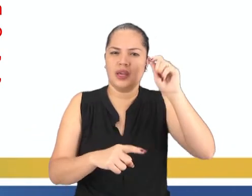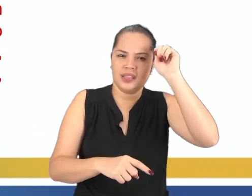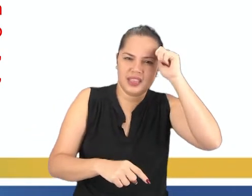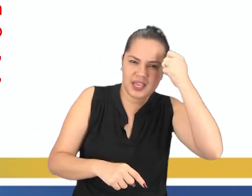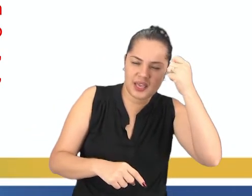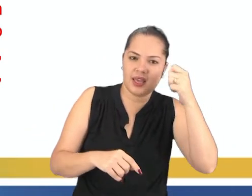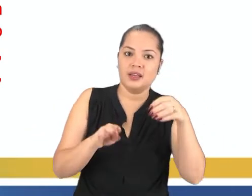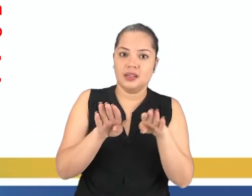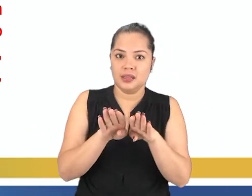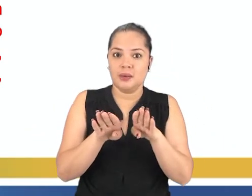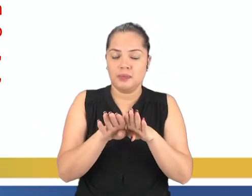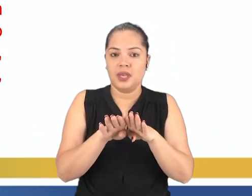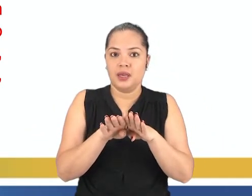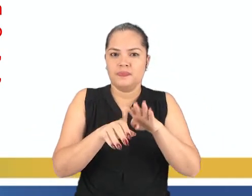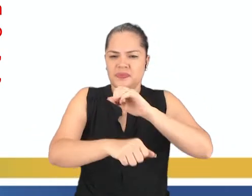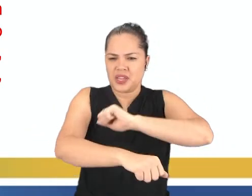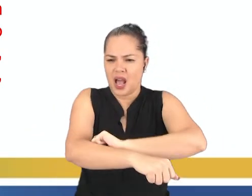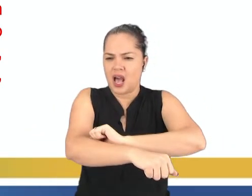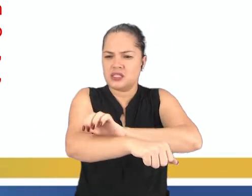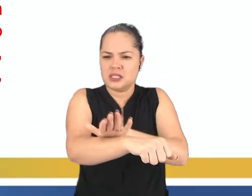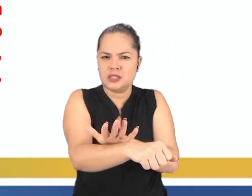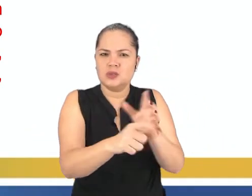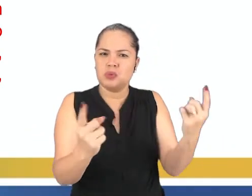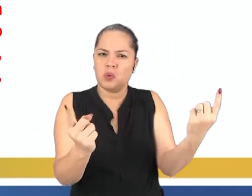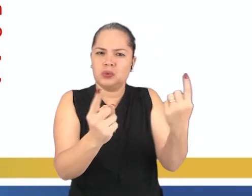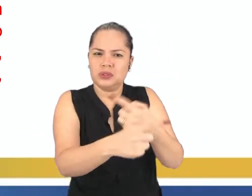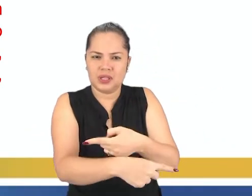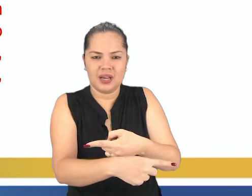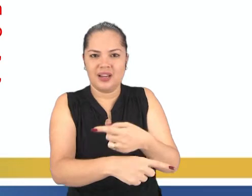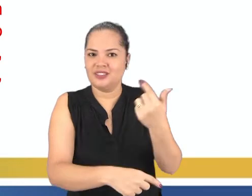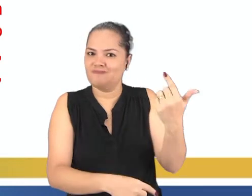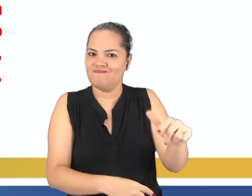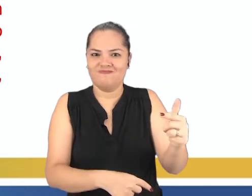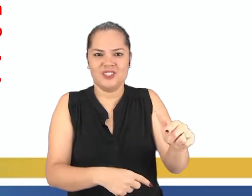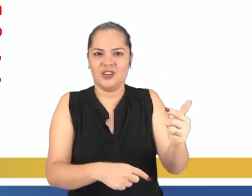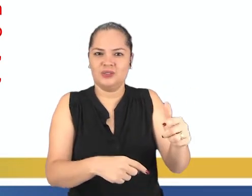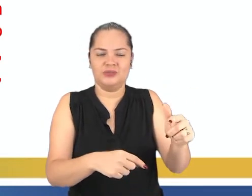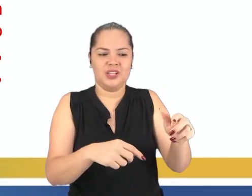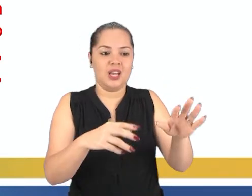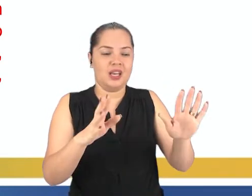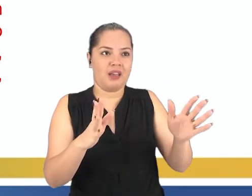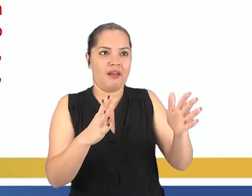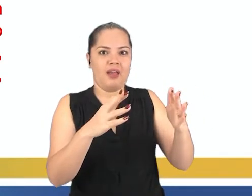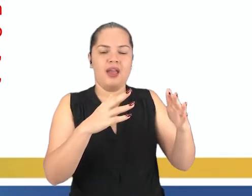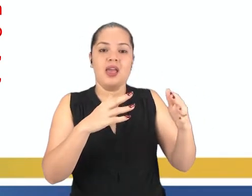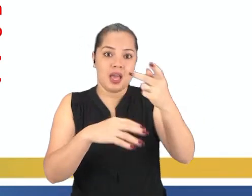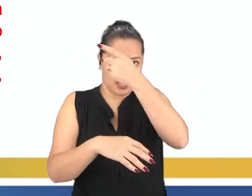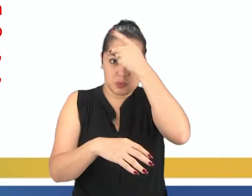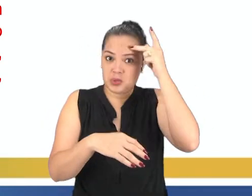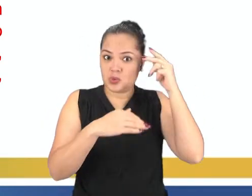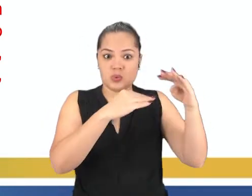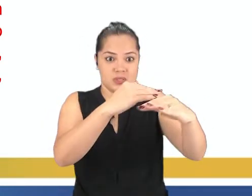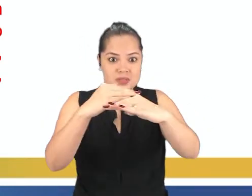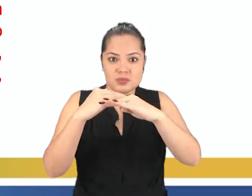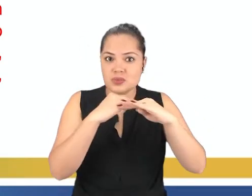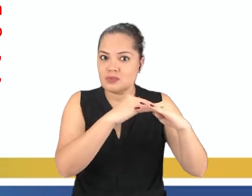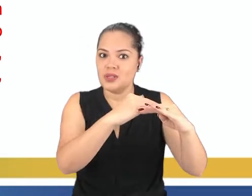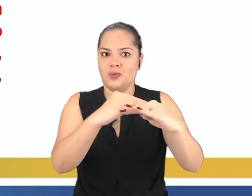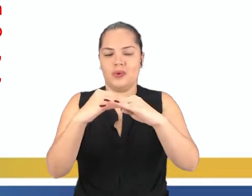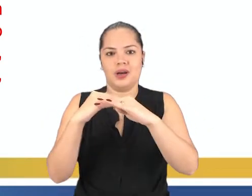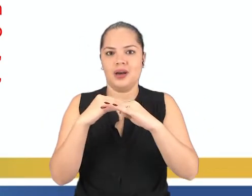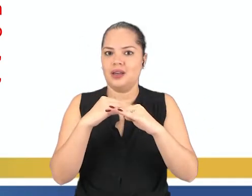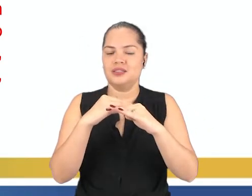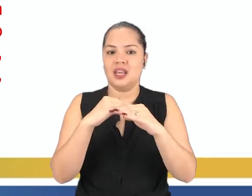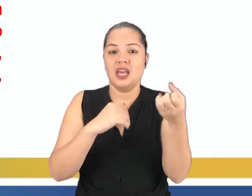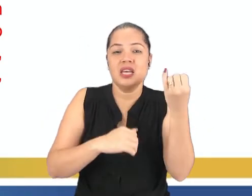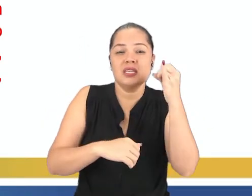a expressão racismo reverso, enquanto não houver reconhecimento de privilégios, enquanto o julgamento da cor da pele